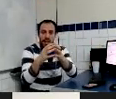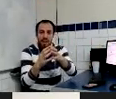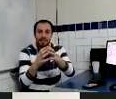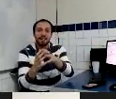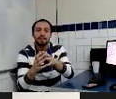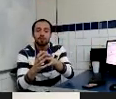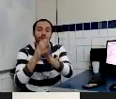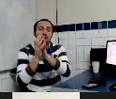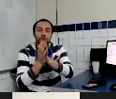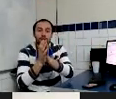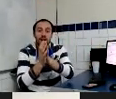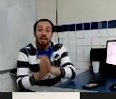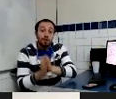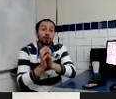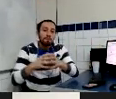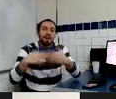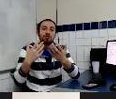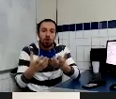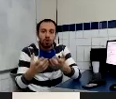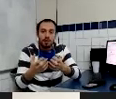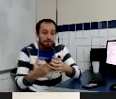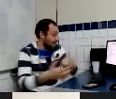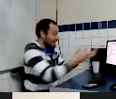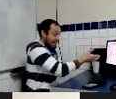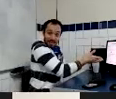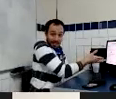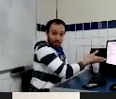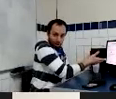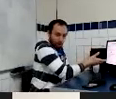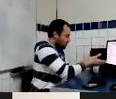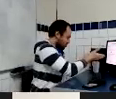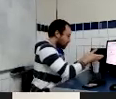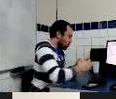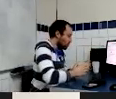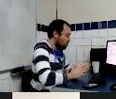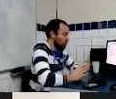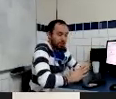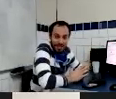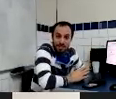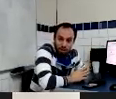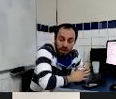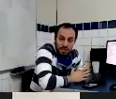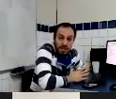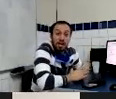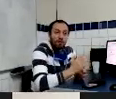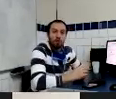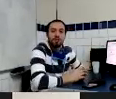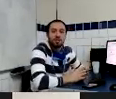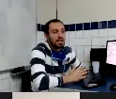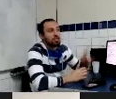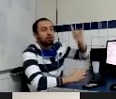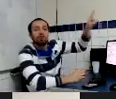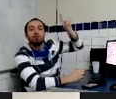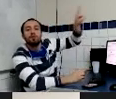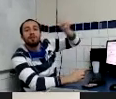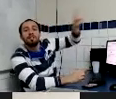vão ter essa ligação com Deus. E vão ter pessoas, líderes religiosos, como os sacerdotes, vão dizer